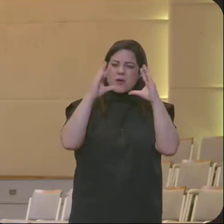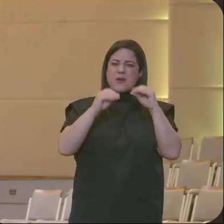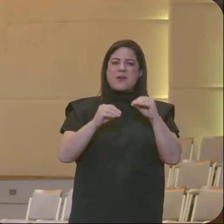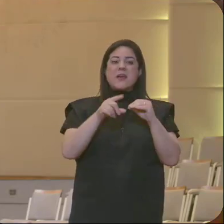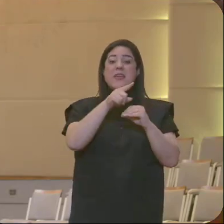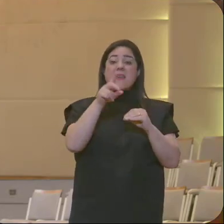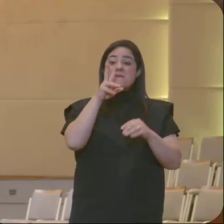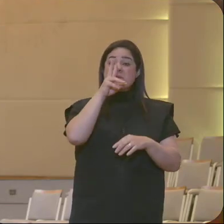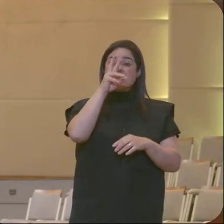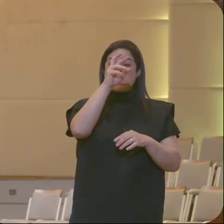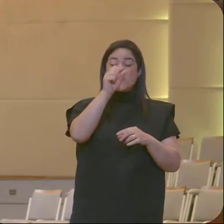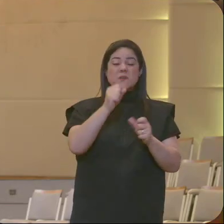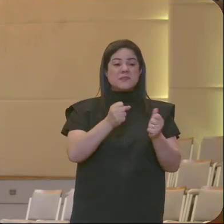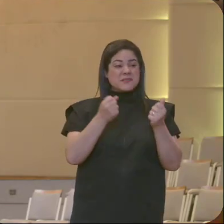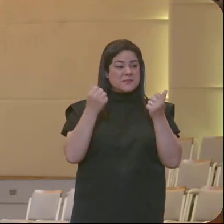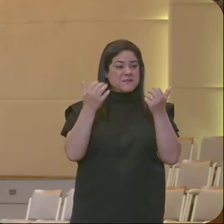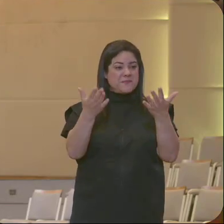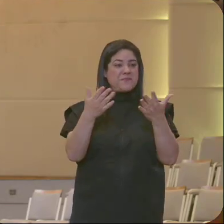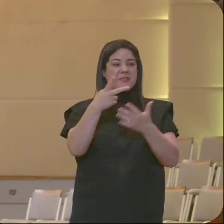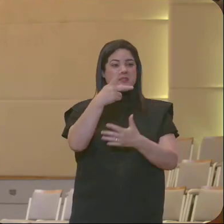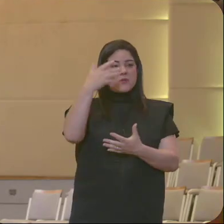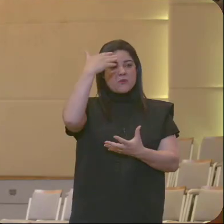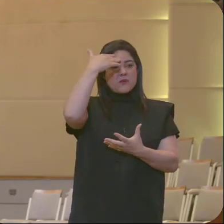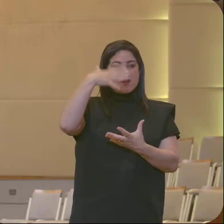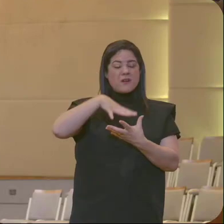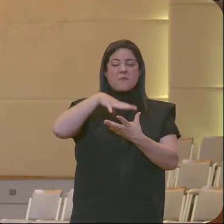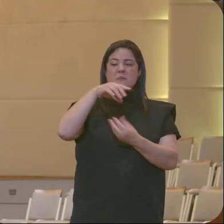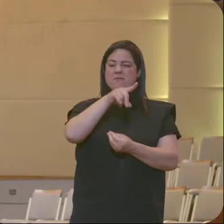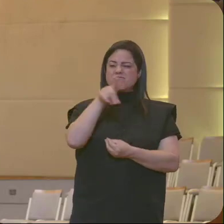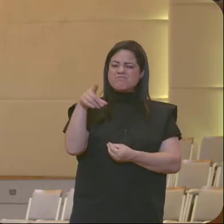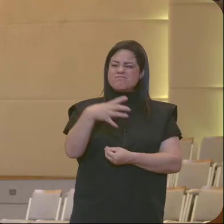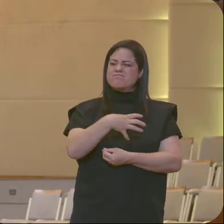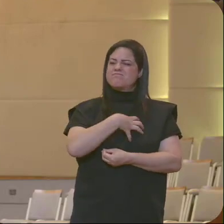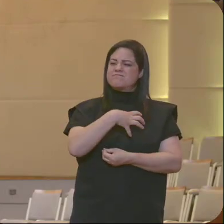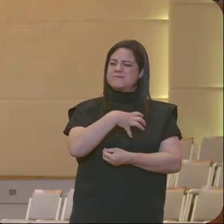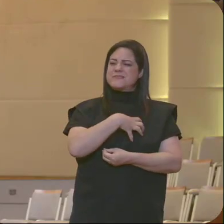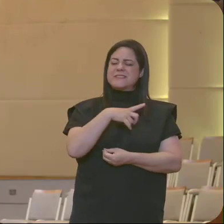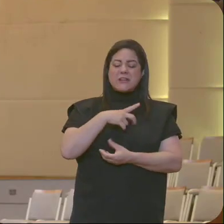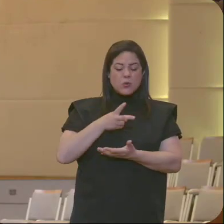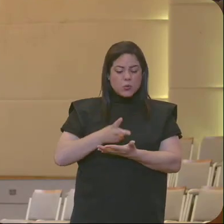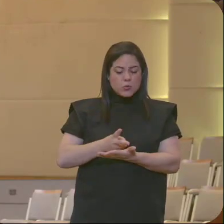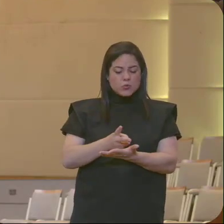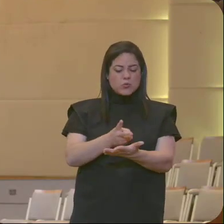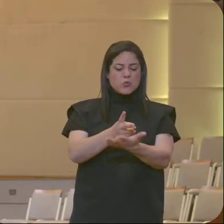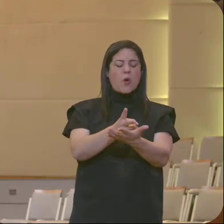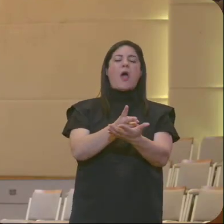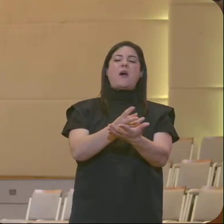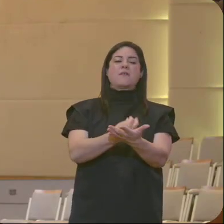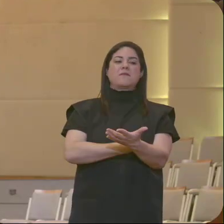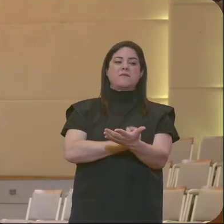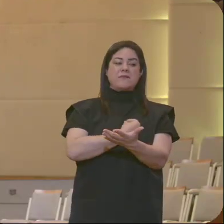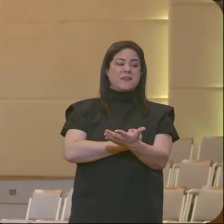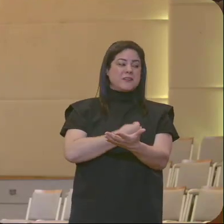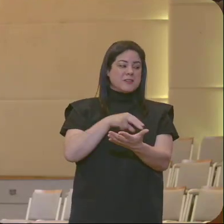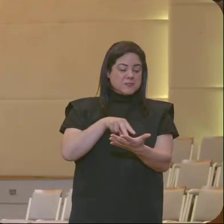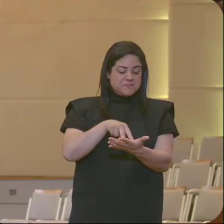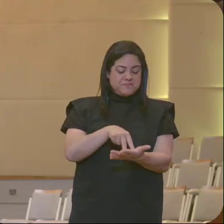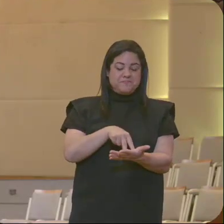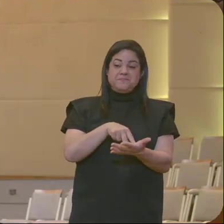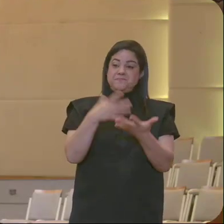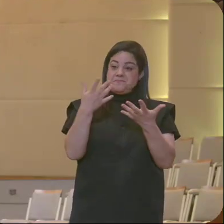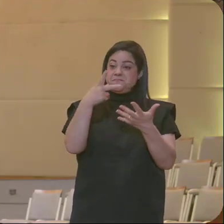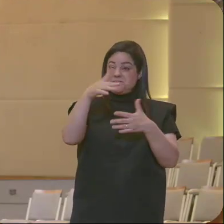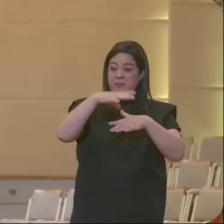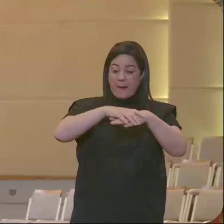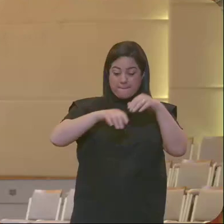quer fortalecer a tua alma para você continuar na jornada. Ele quer pegar pela